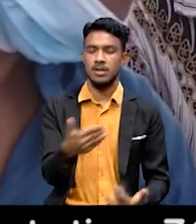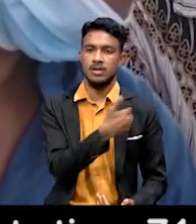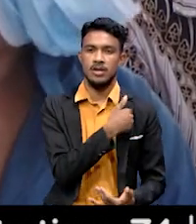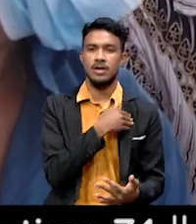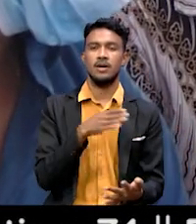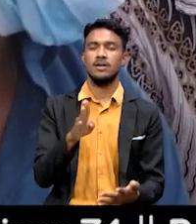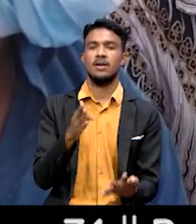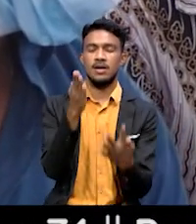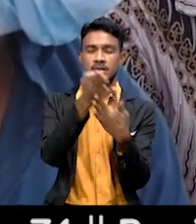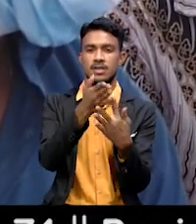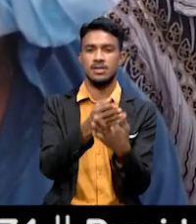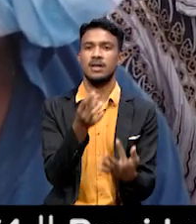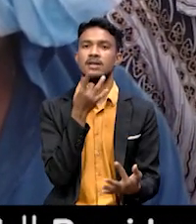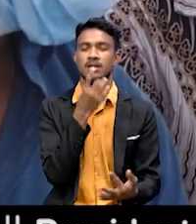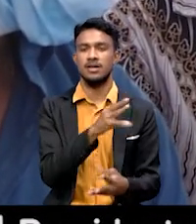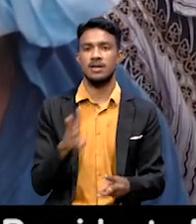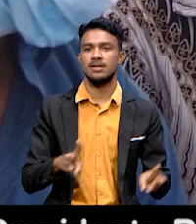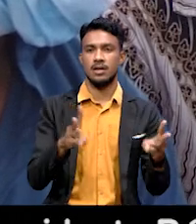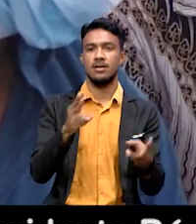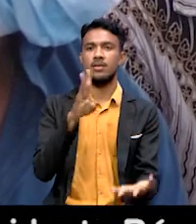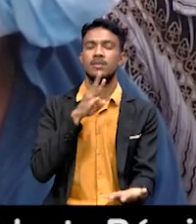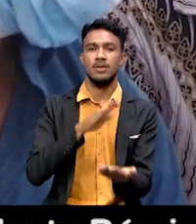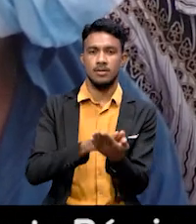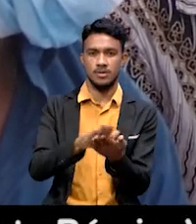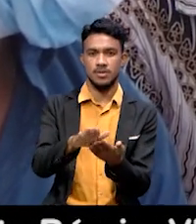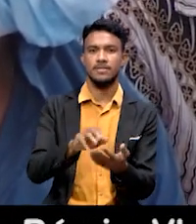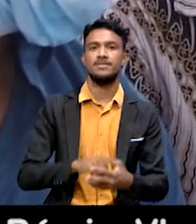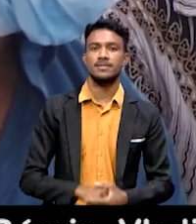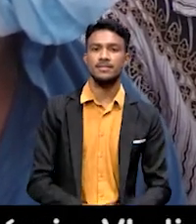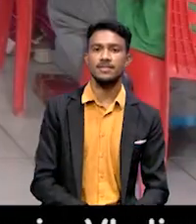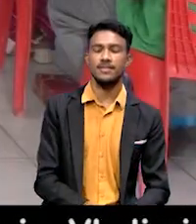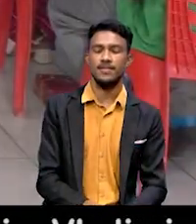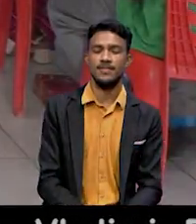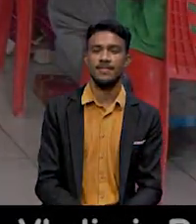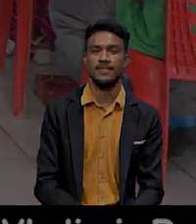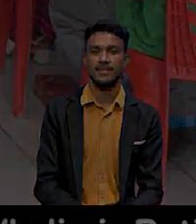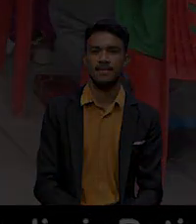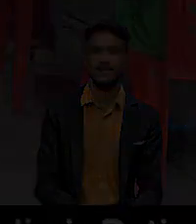eletricidade, estrada no Bemos. Bem-vindas, Semenes, Almeida dos Santos, GMN.